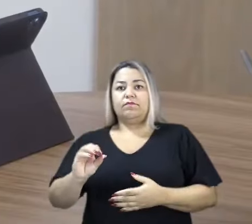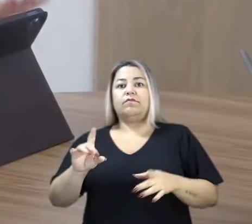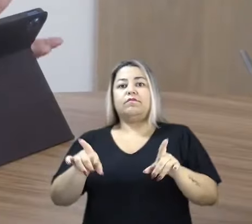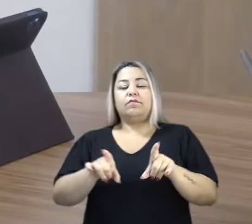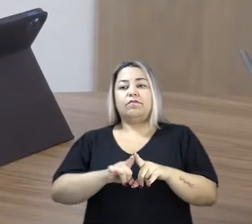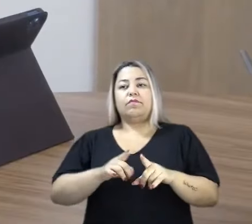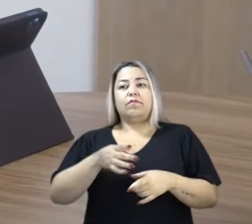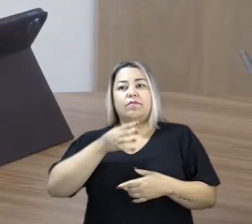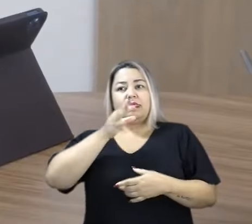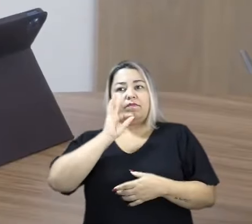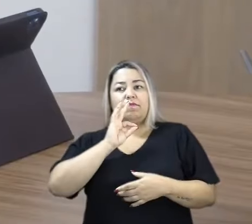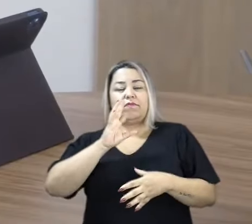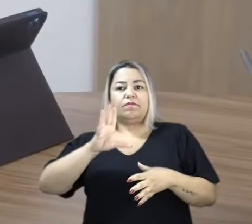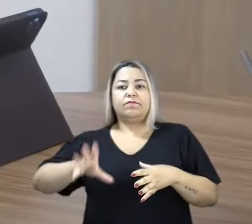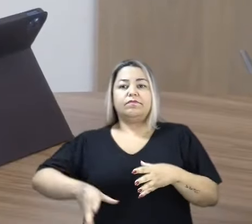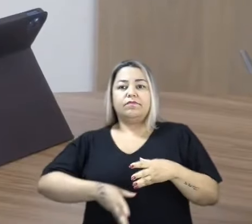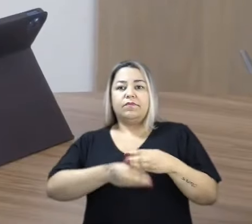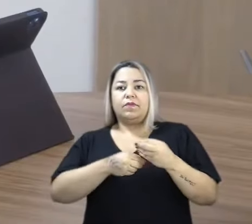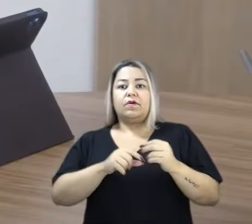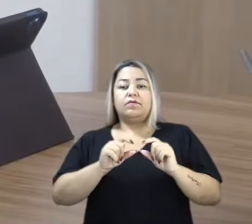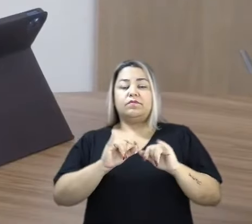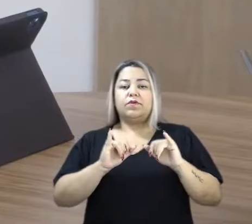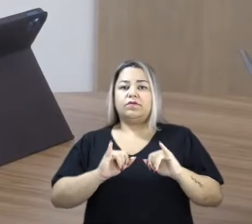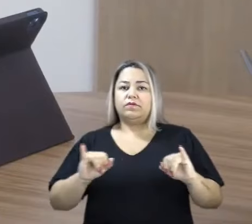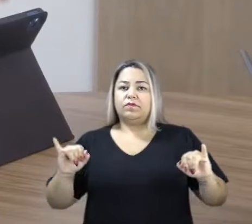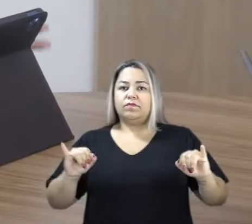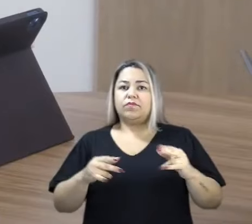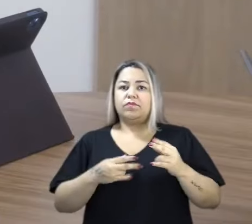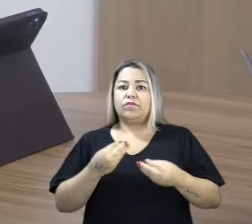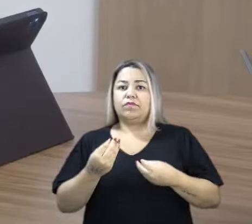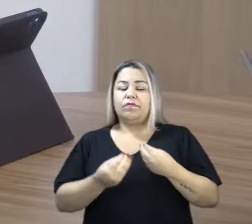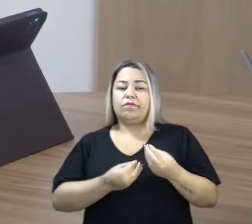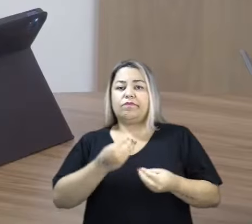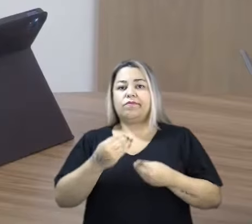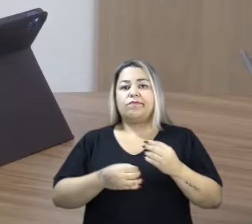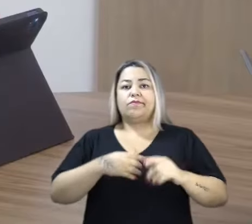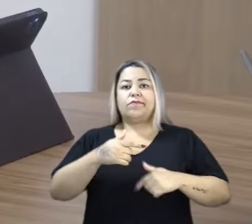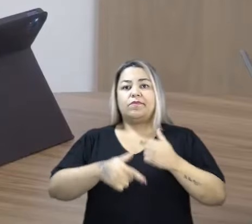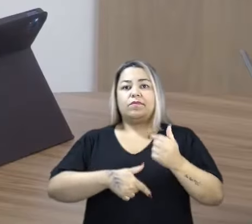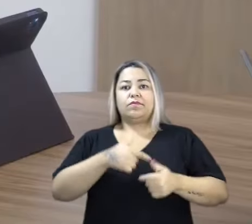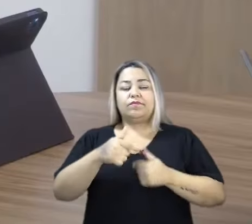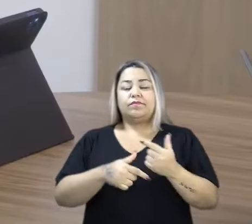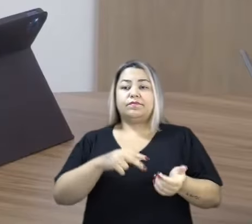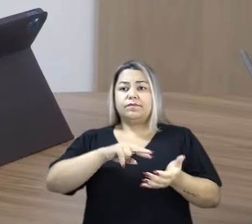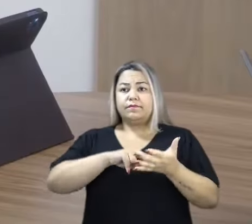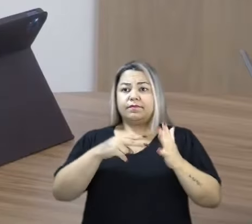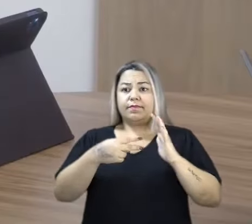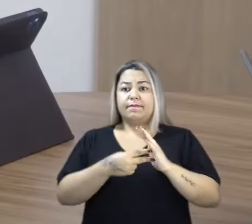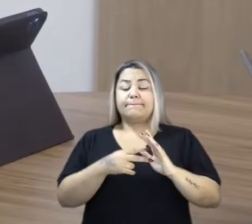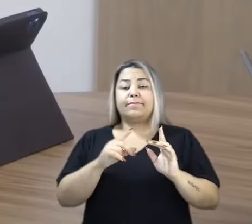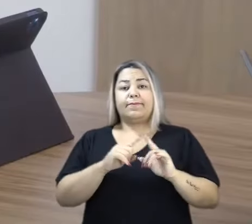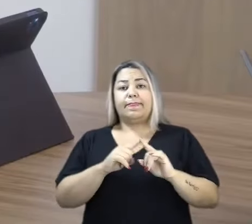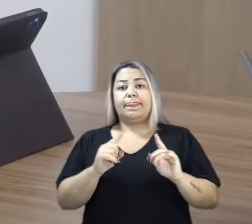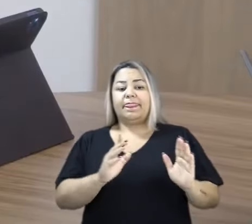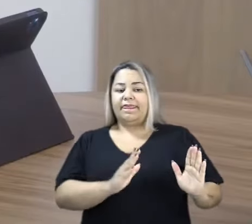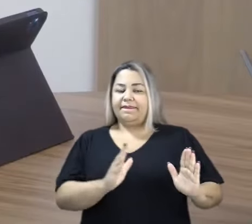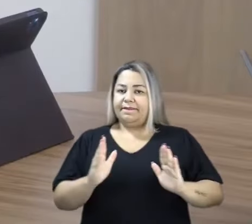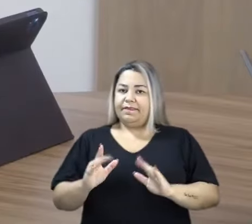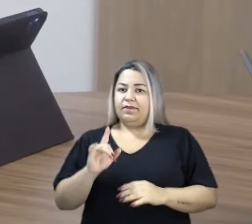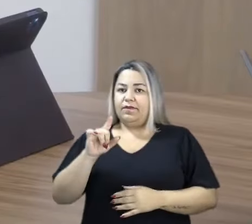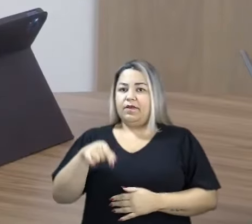né? Trouxe um pouco dos informes de como eles estão atuando nesse sentido, mas o passo a passo